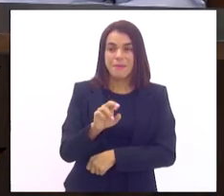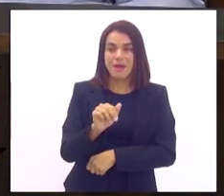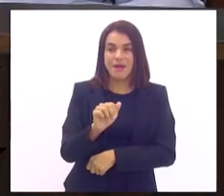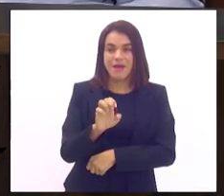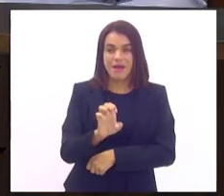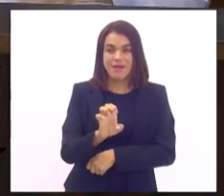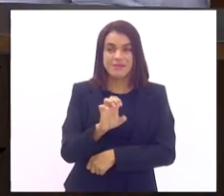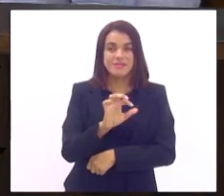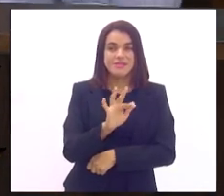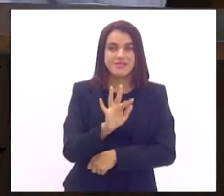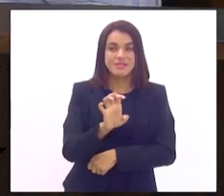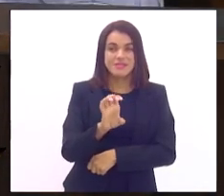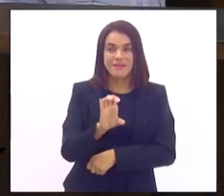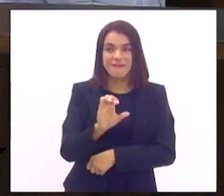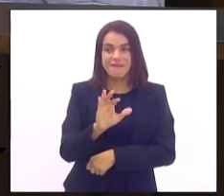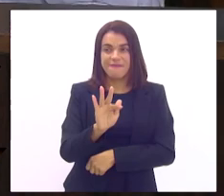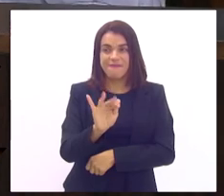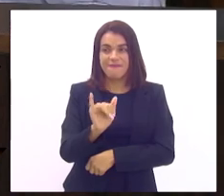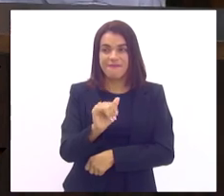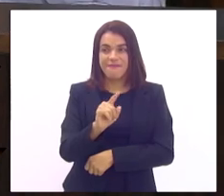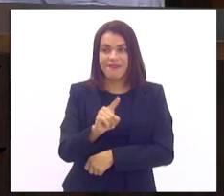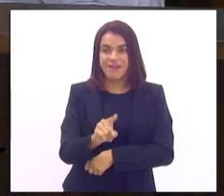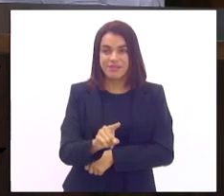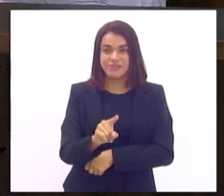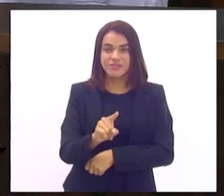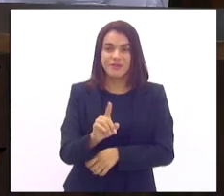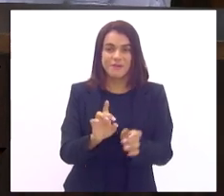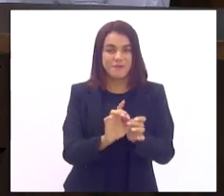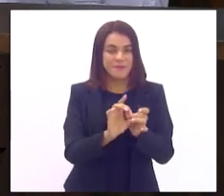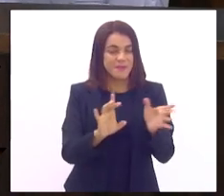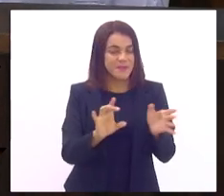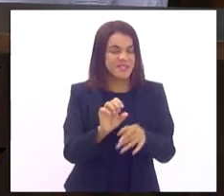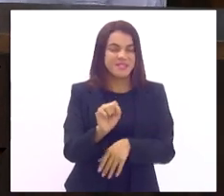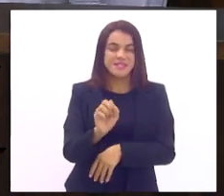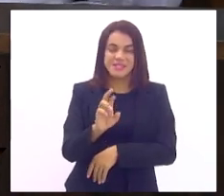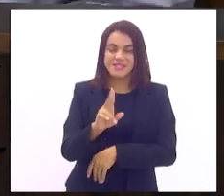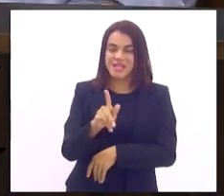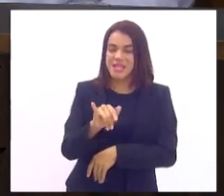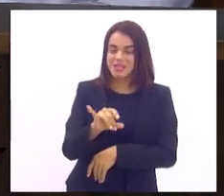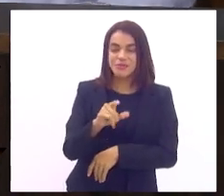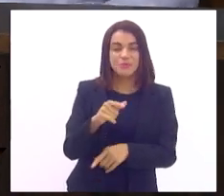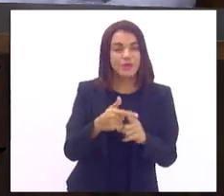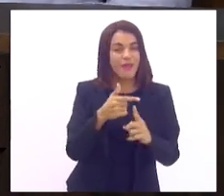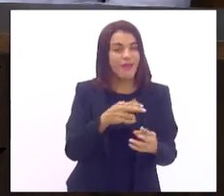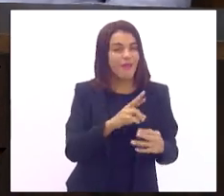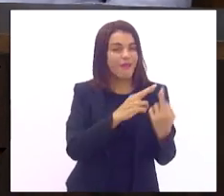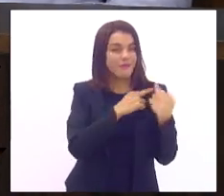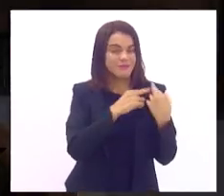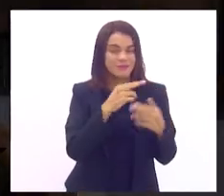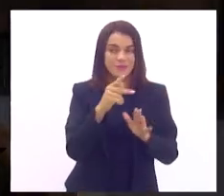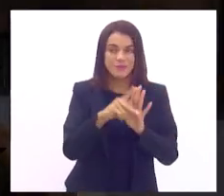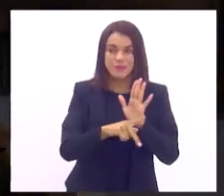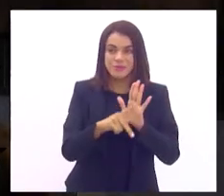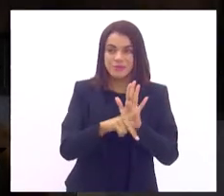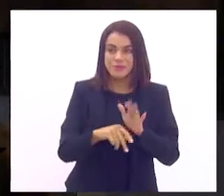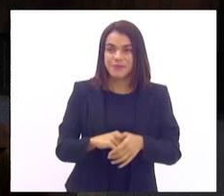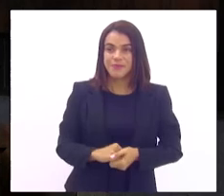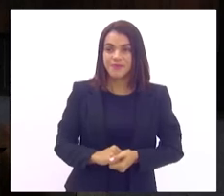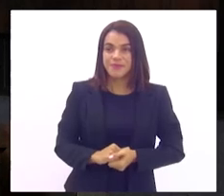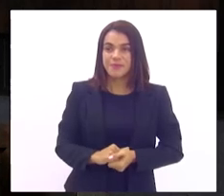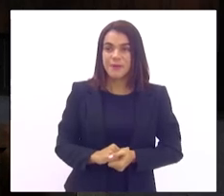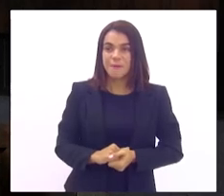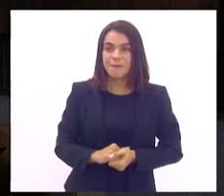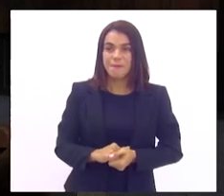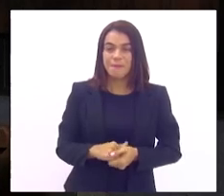com a Cefaz. Tem muita coisa. Eu vou deixar o Sérgio falar, porque o Sérgio está tocando esse projeto junto com a gente lá Bom, no gabinete.